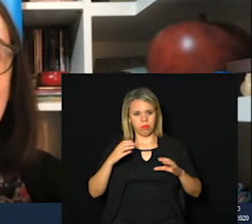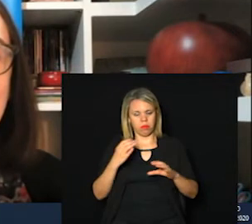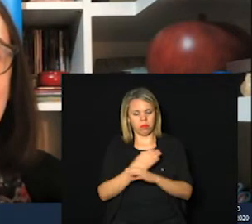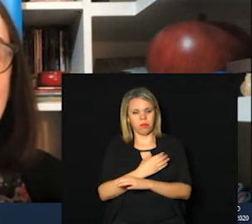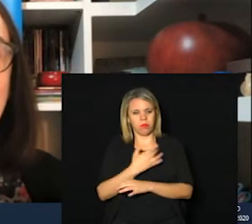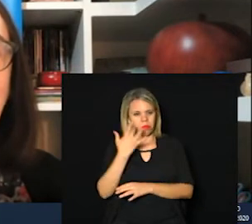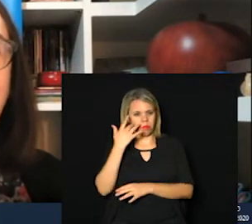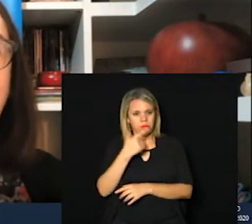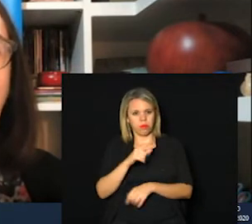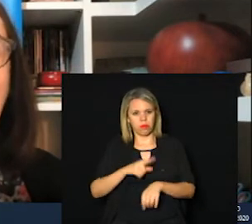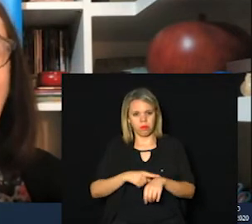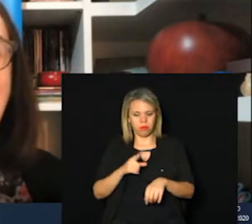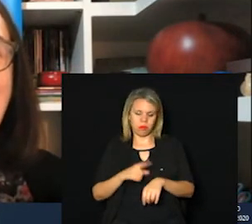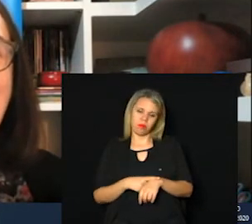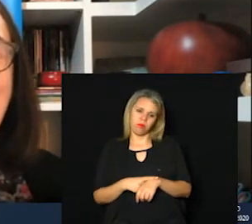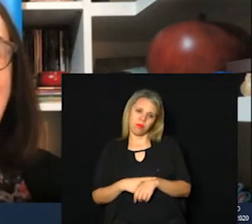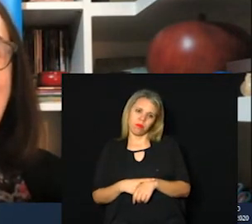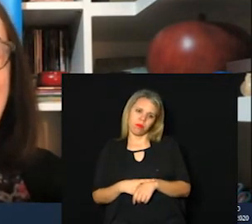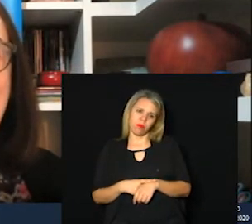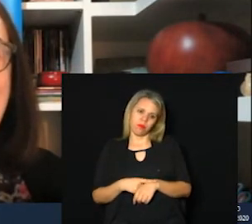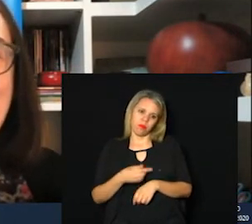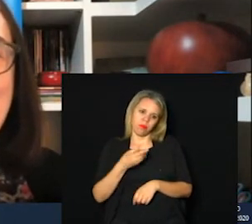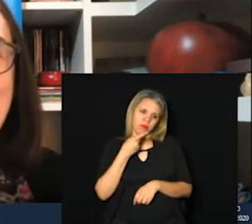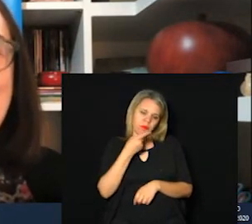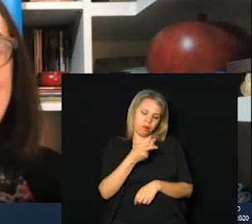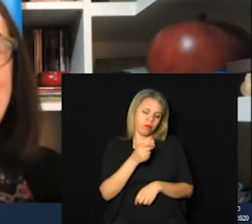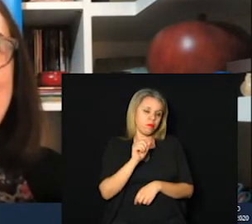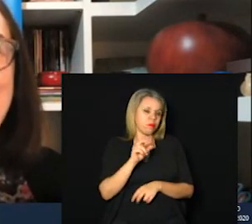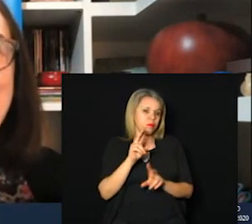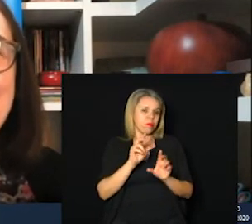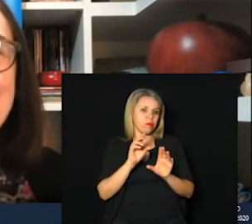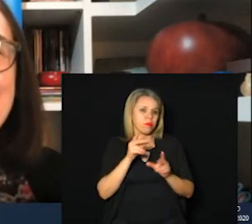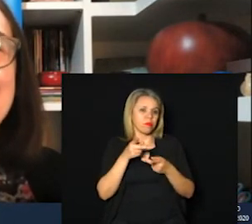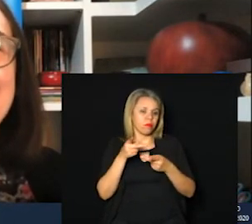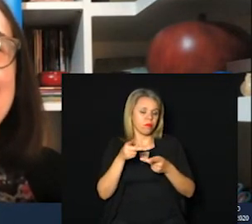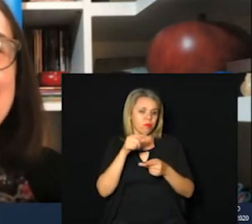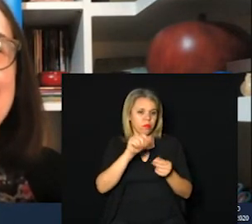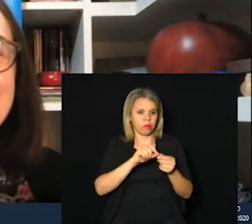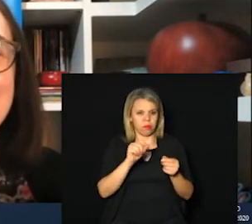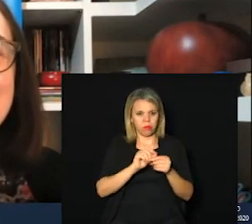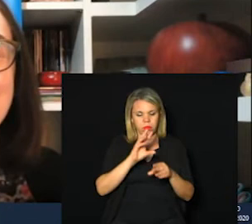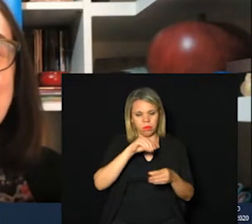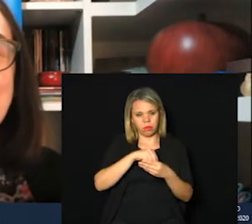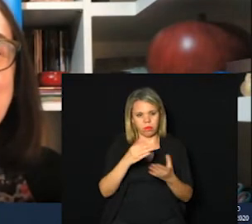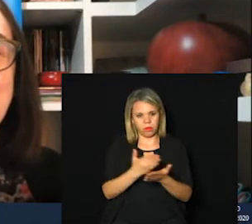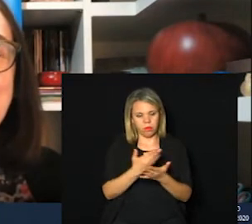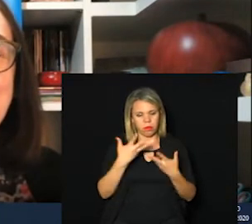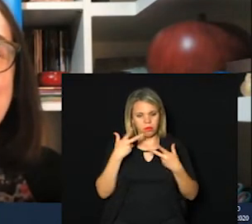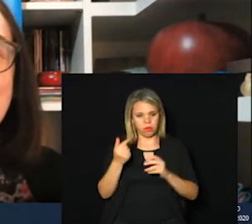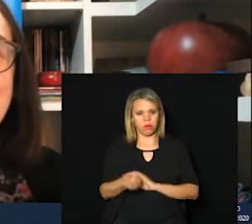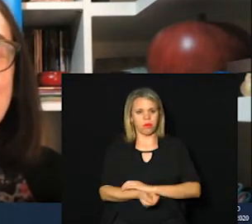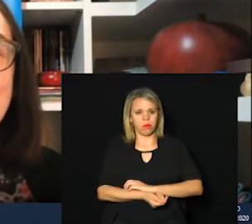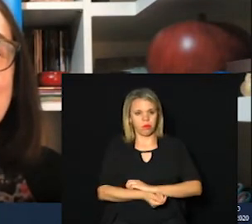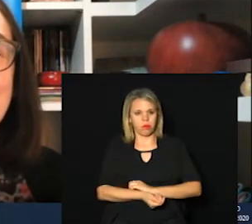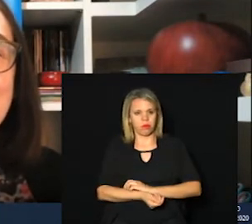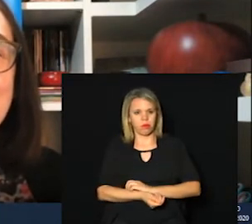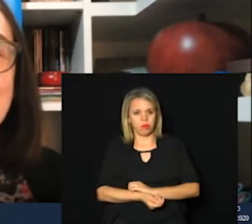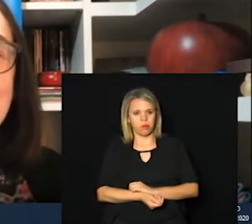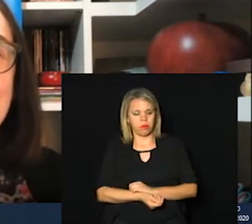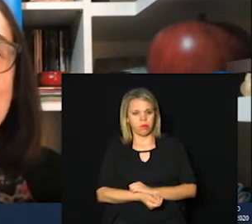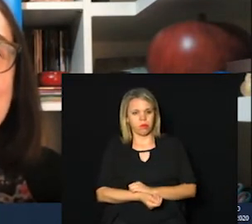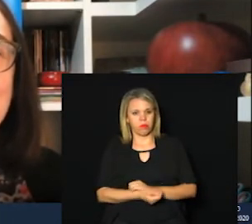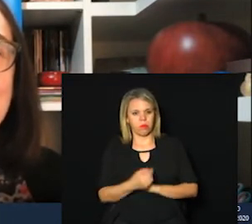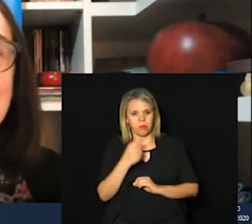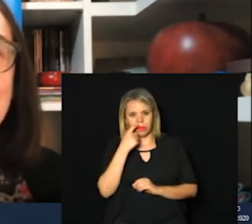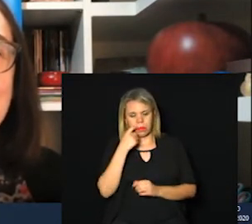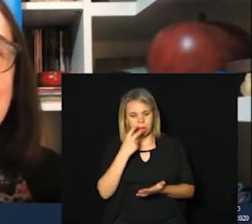não tem tempo. Mas eu diria que, entre esse convite que você faz, maravilhoso, dócil e, ao